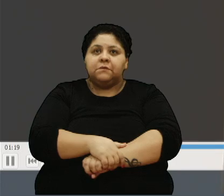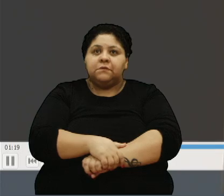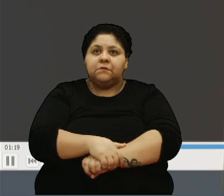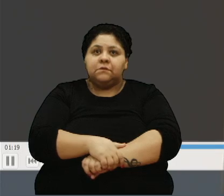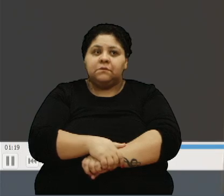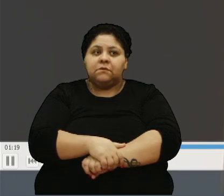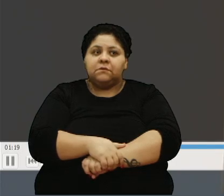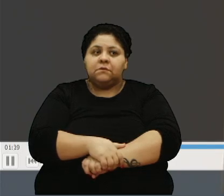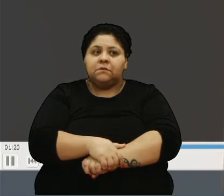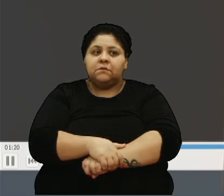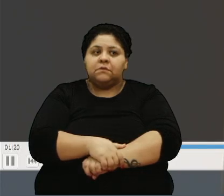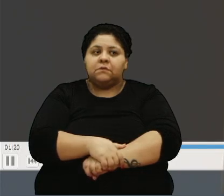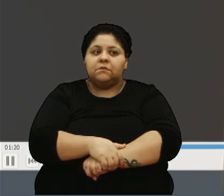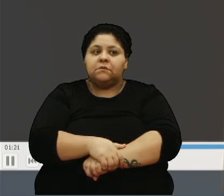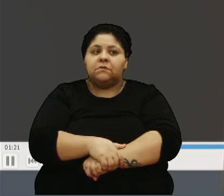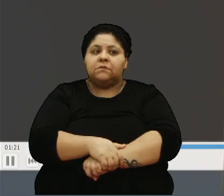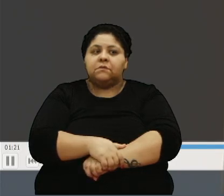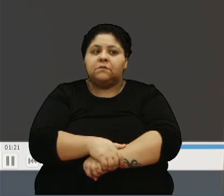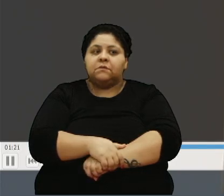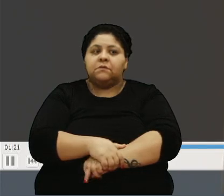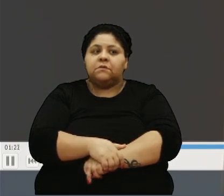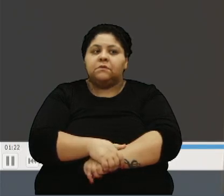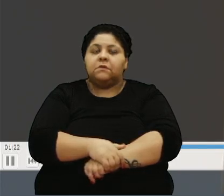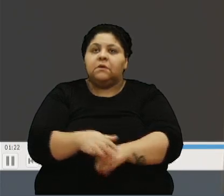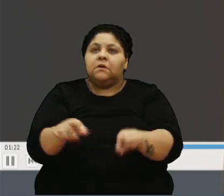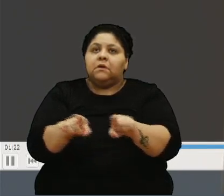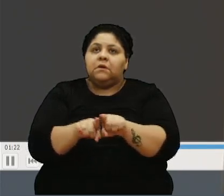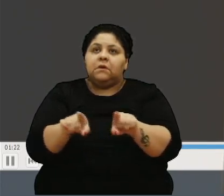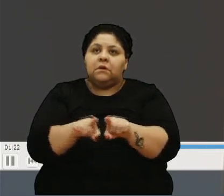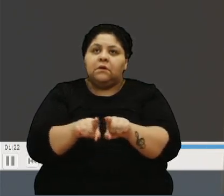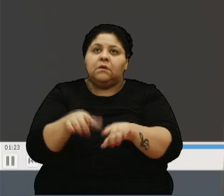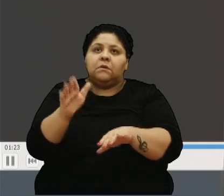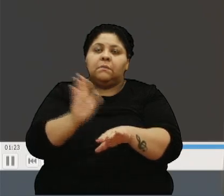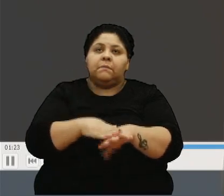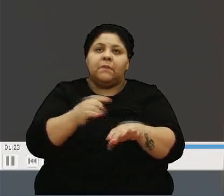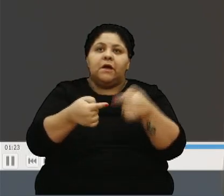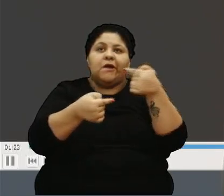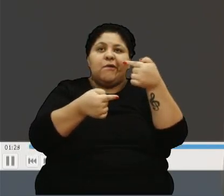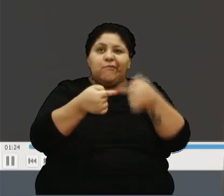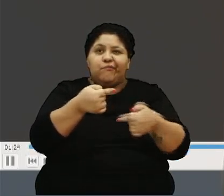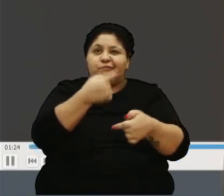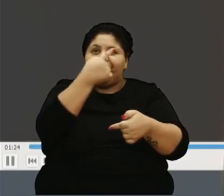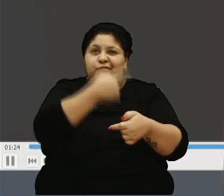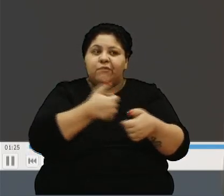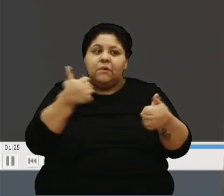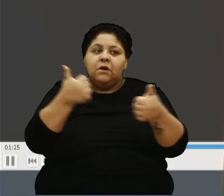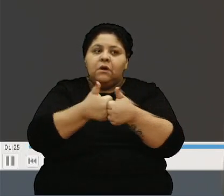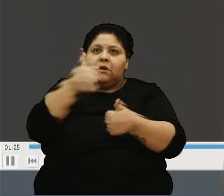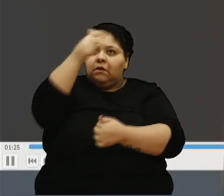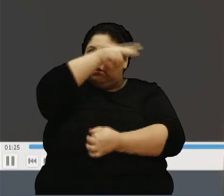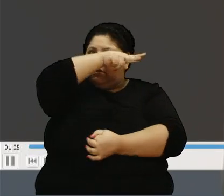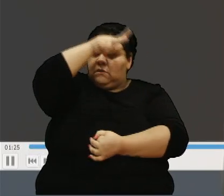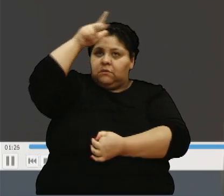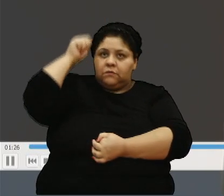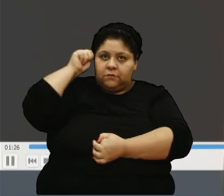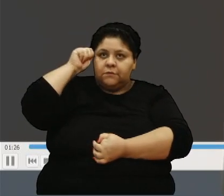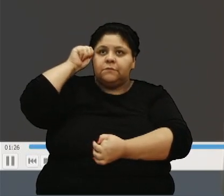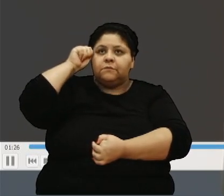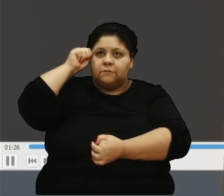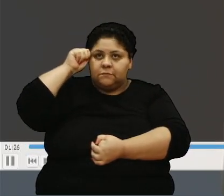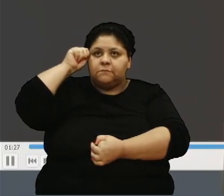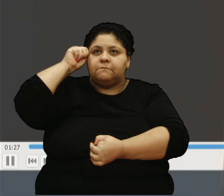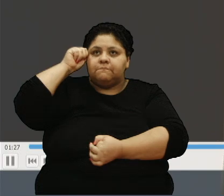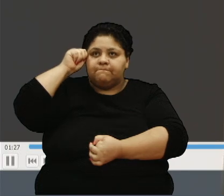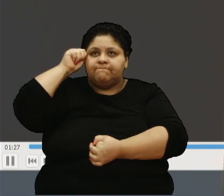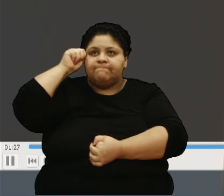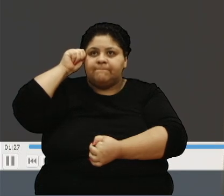Bom dia, Iago, tudo bem? Mais uma máquina de paquímetro perto da prefeitura, perto da Poderosa.